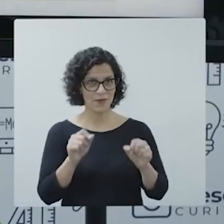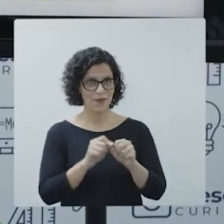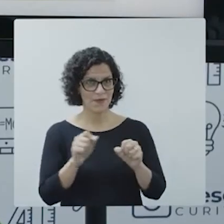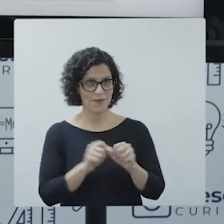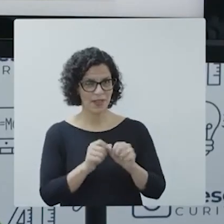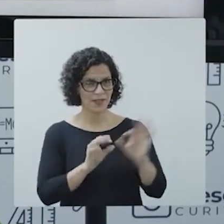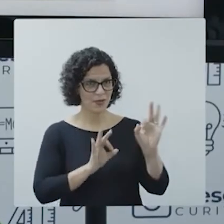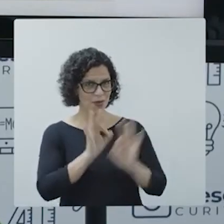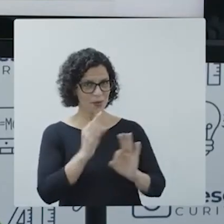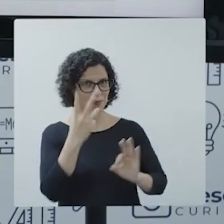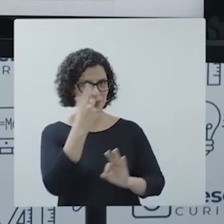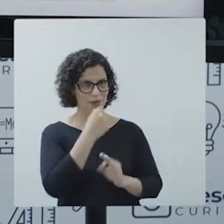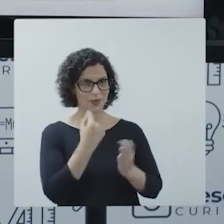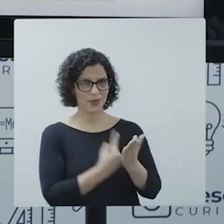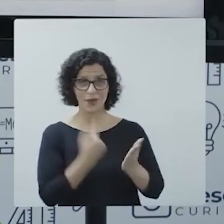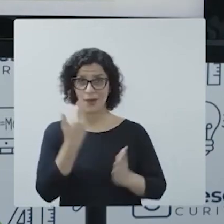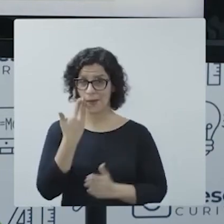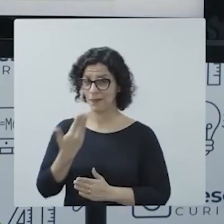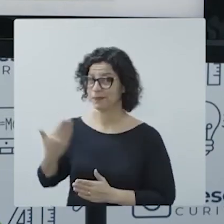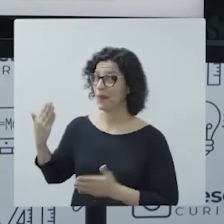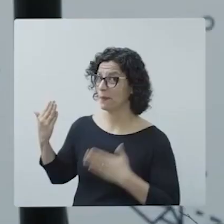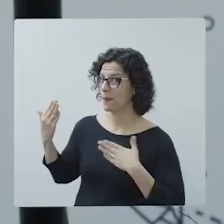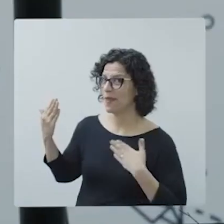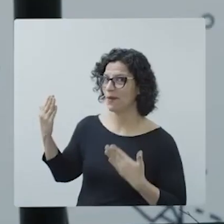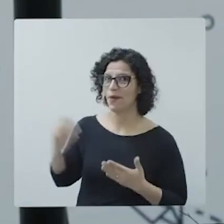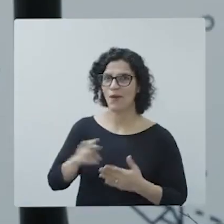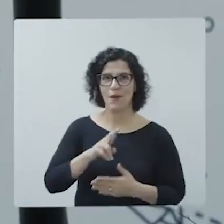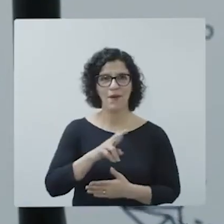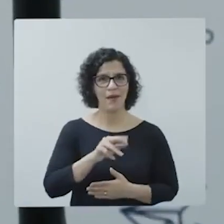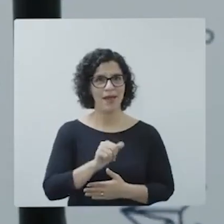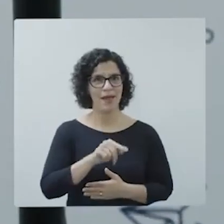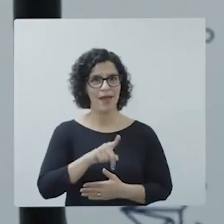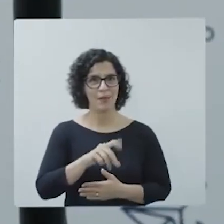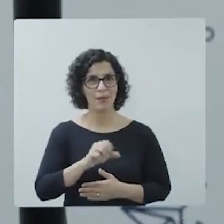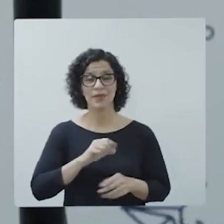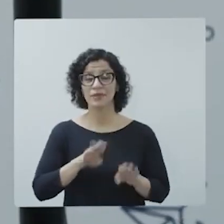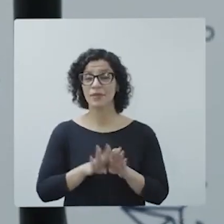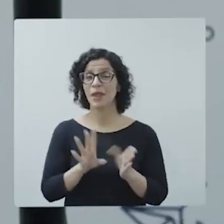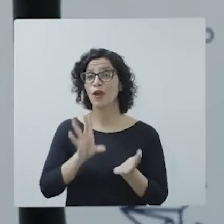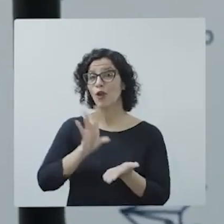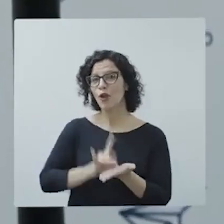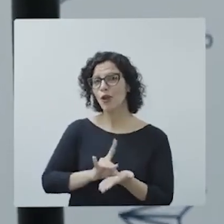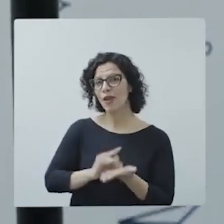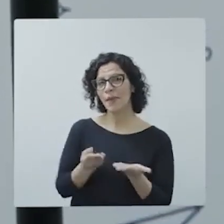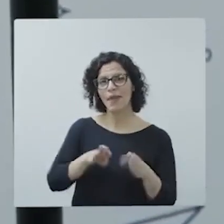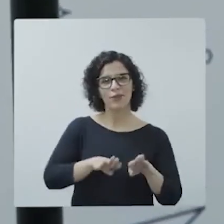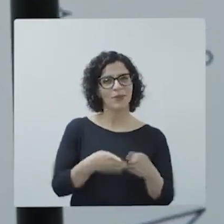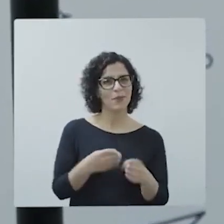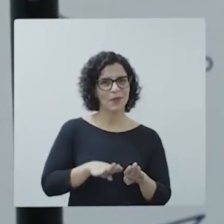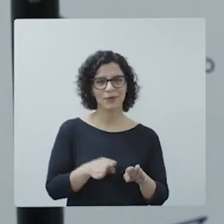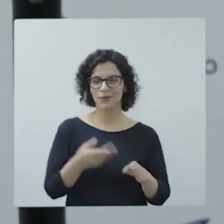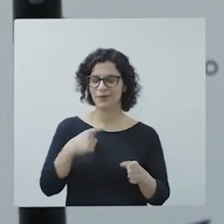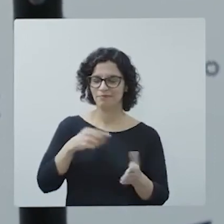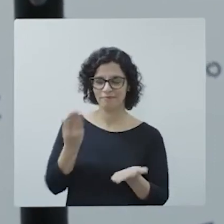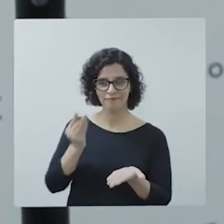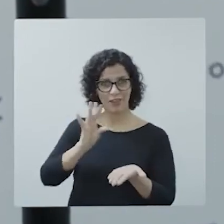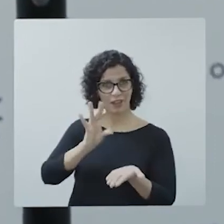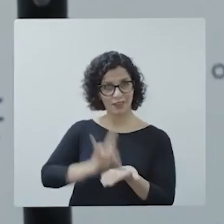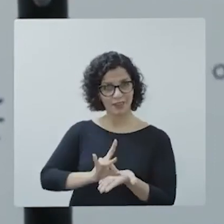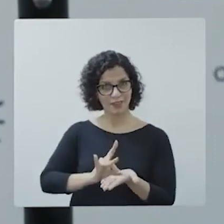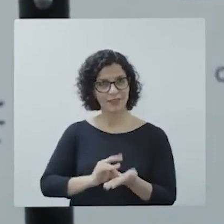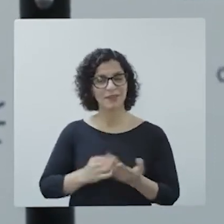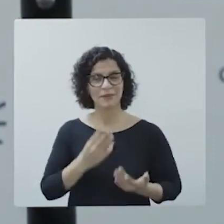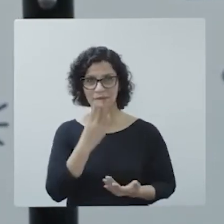Capricho no caderno, eu trouxe o meu aqui, escrevi raposa e aqui nós colamos a dobradura